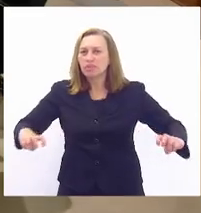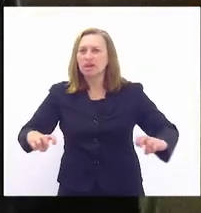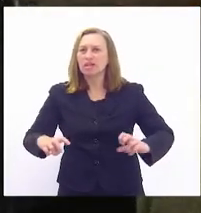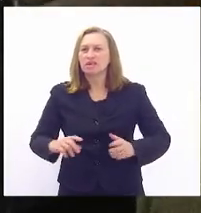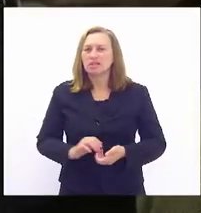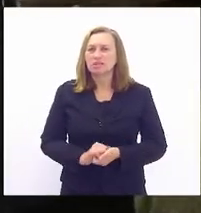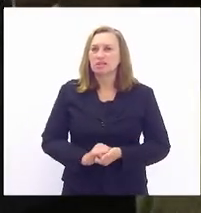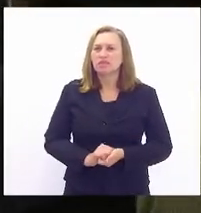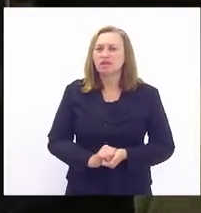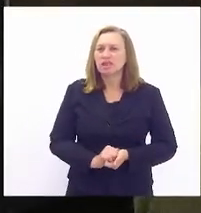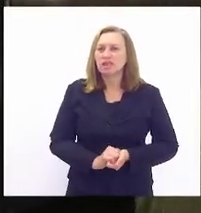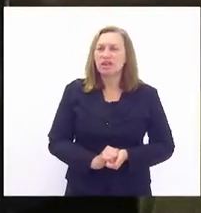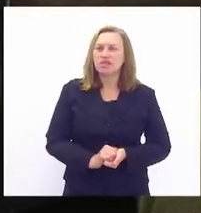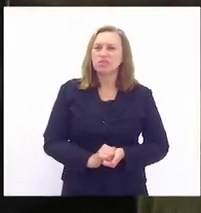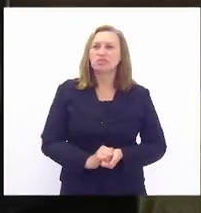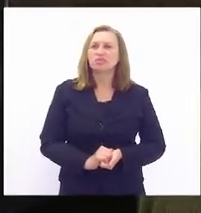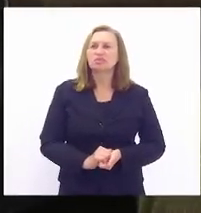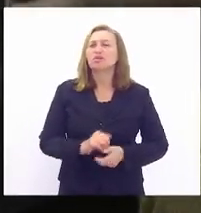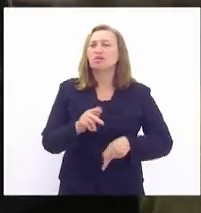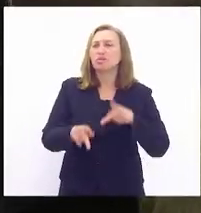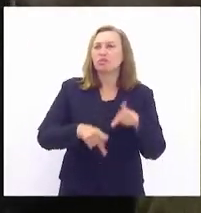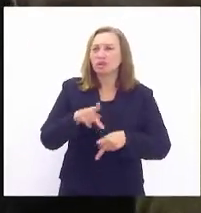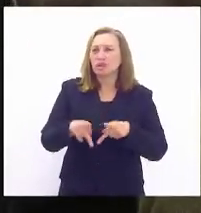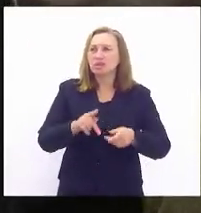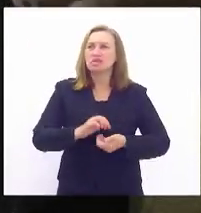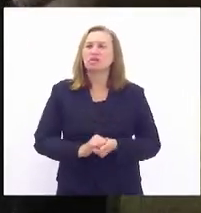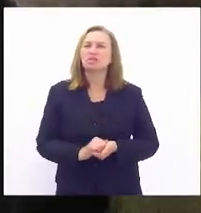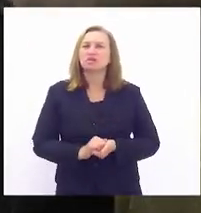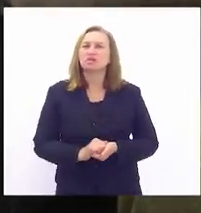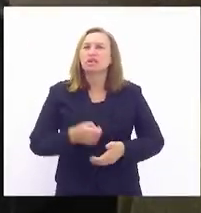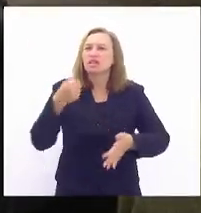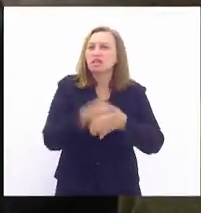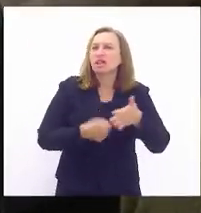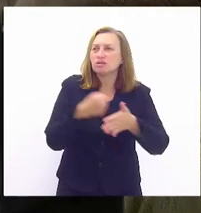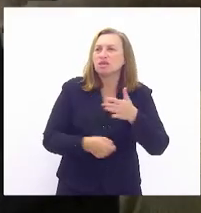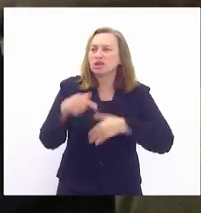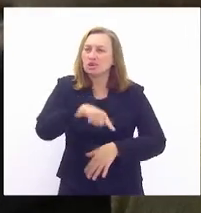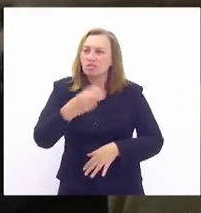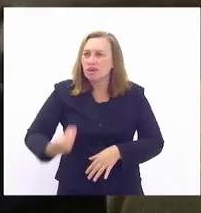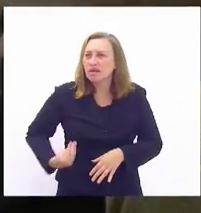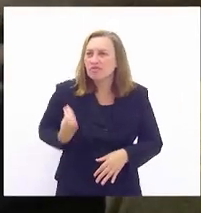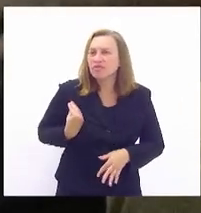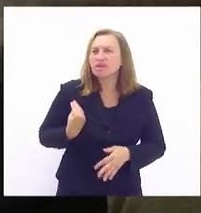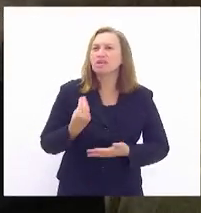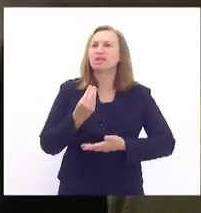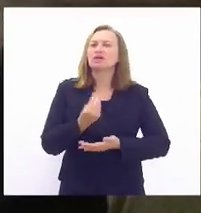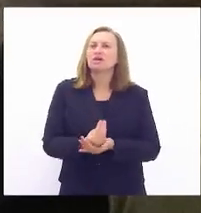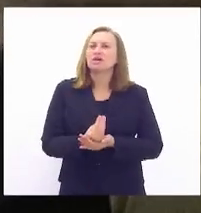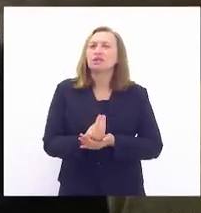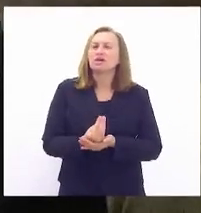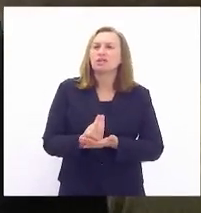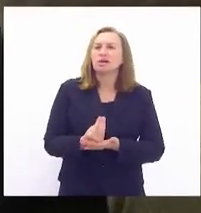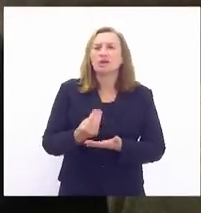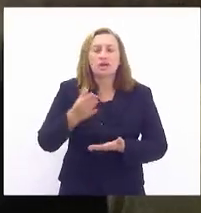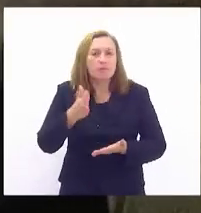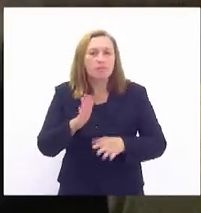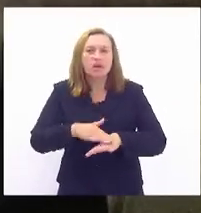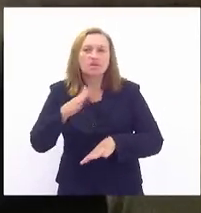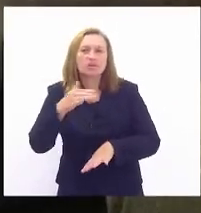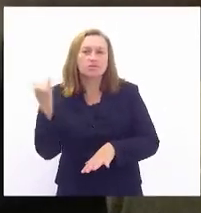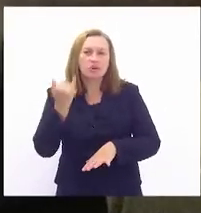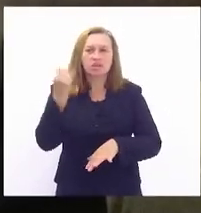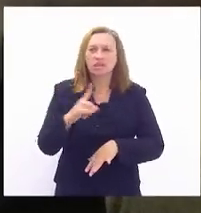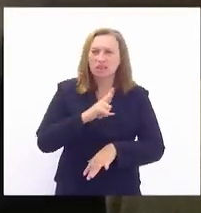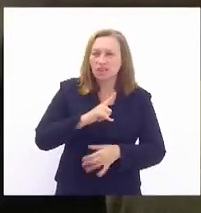e, sobretudo, a população aqui presente, que é uma população que está lutando aqui pela vida, que é o bem mais essencial que nós